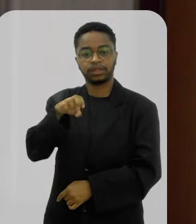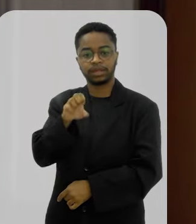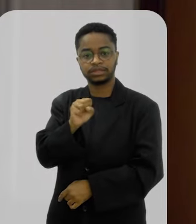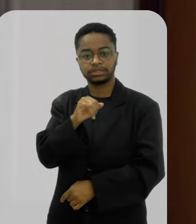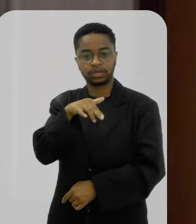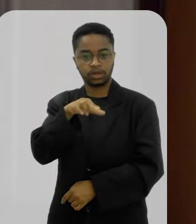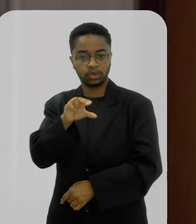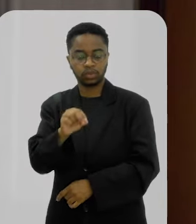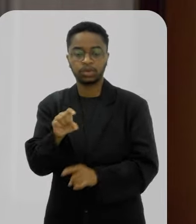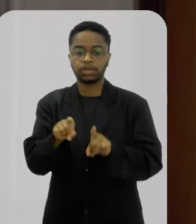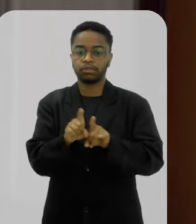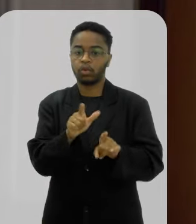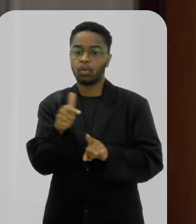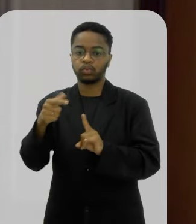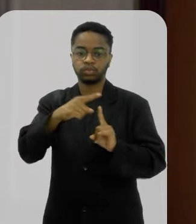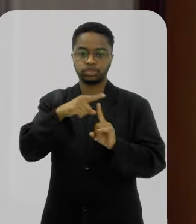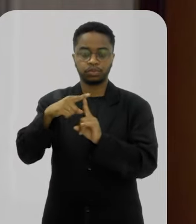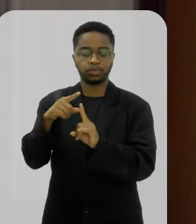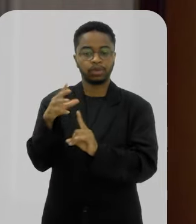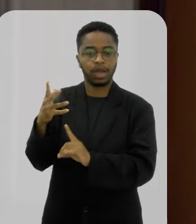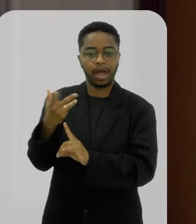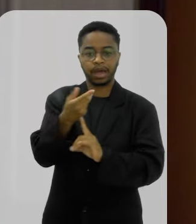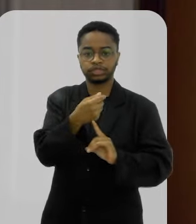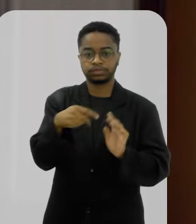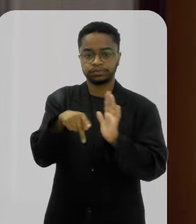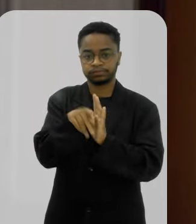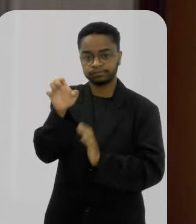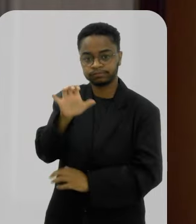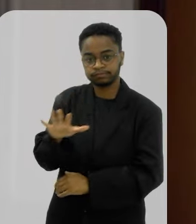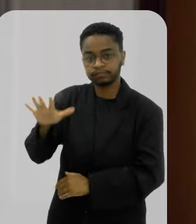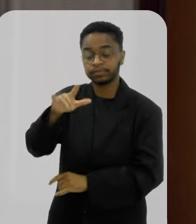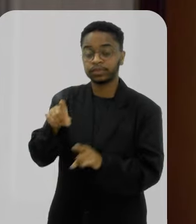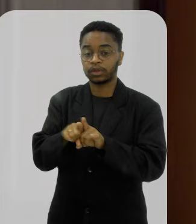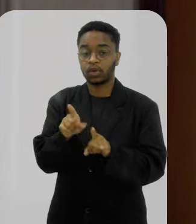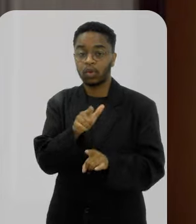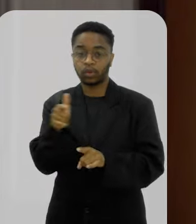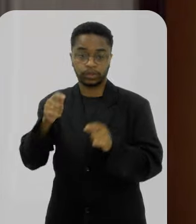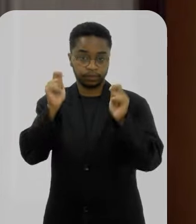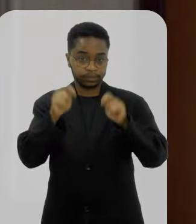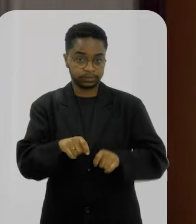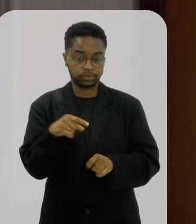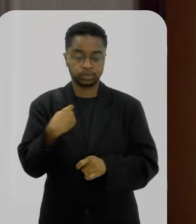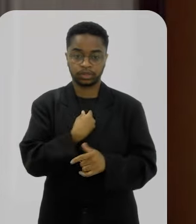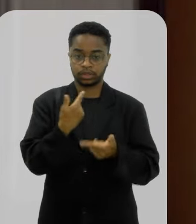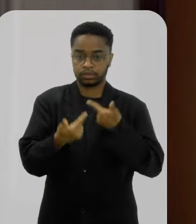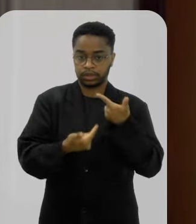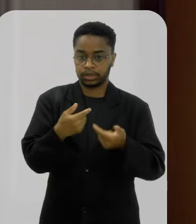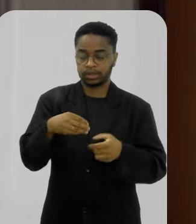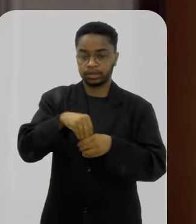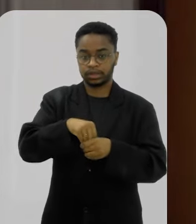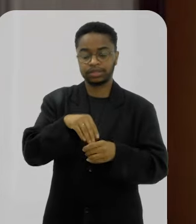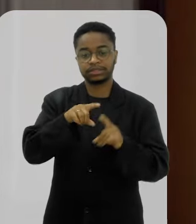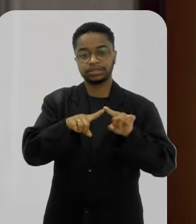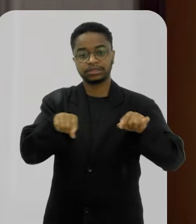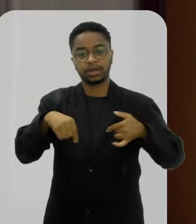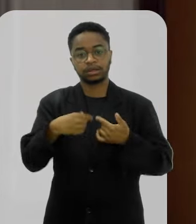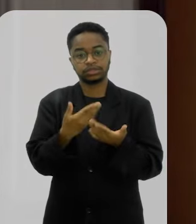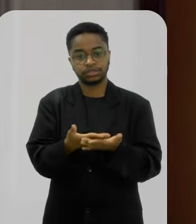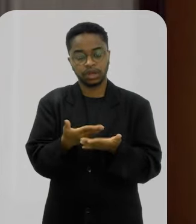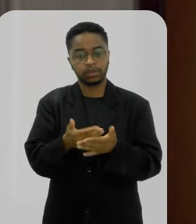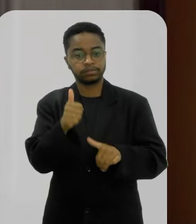perfil veneziano. Mas uma possibilidade crítica de trabalho em sala de aula que nós podemos fazer,